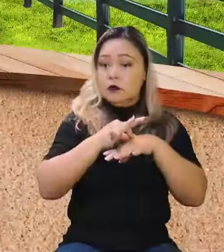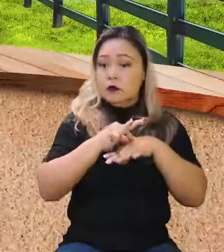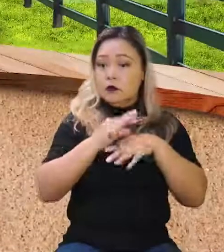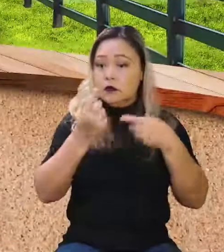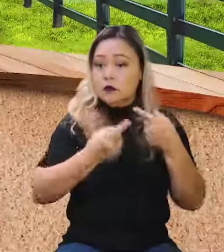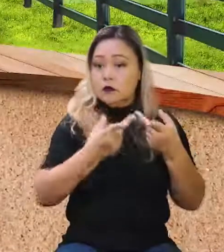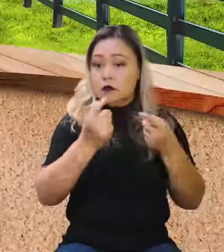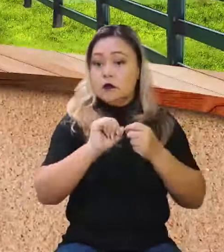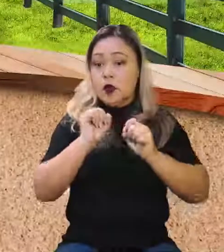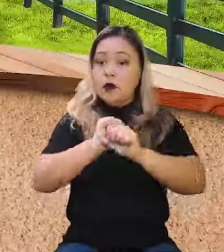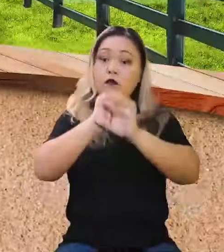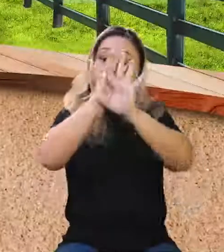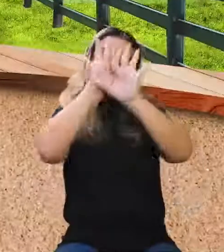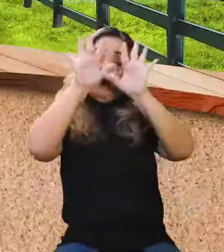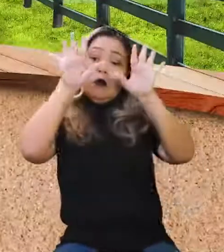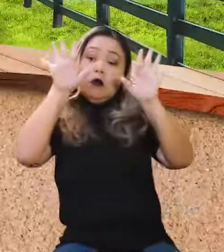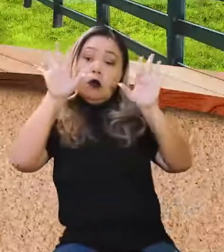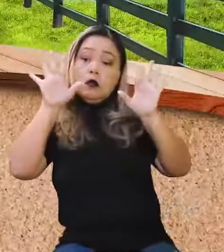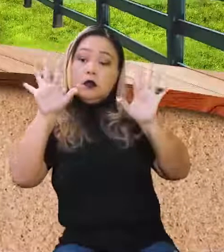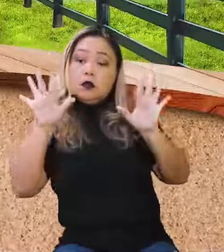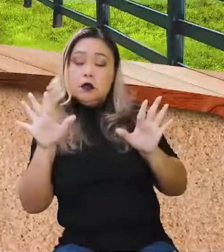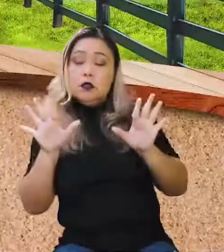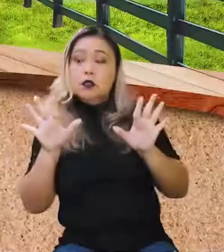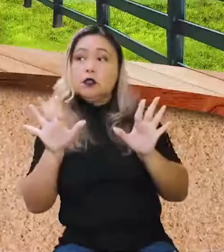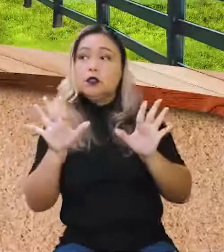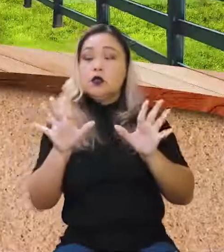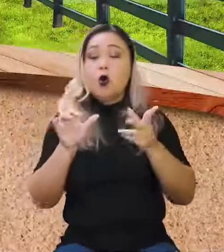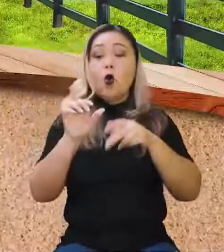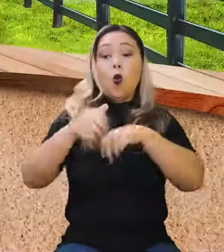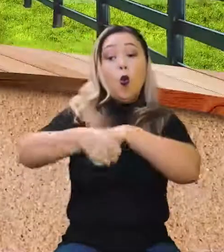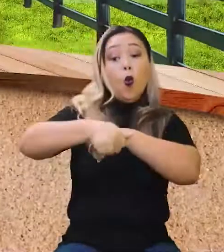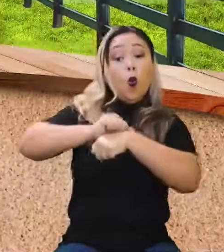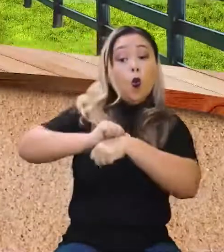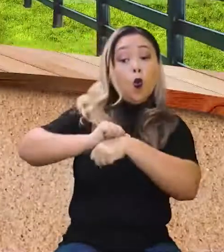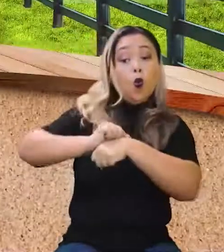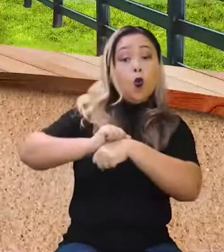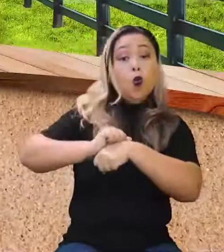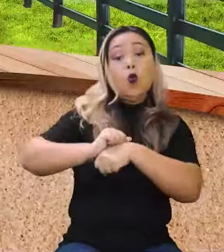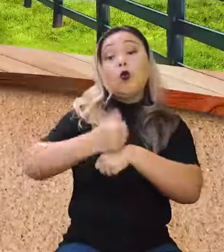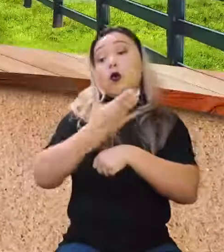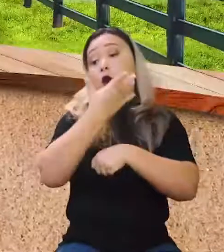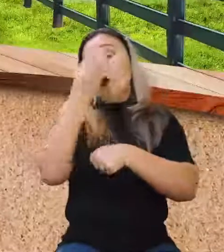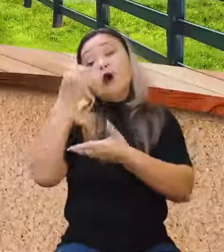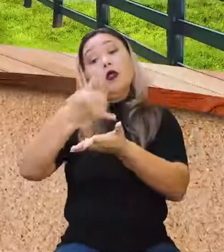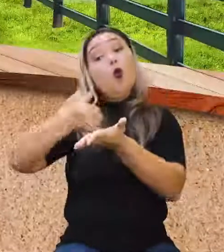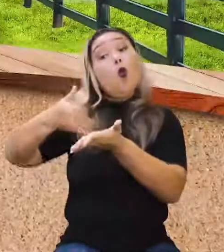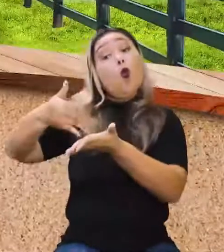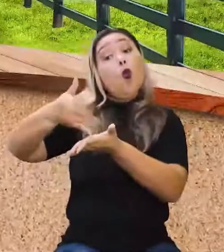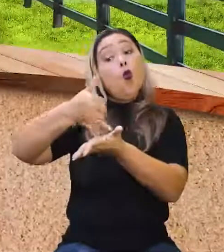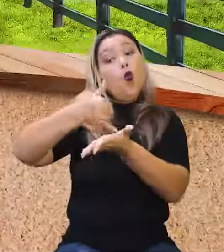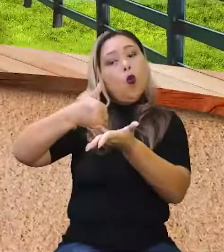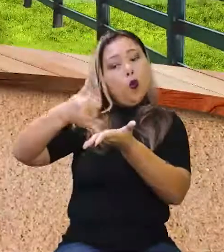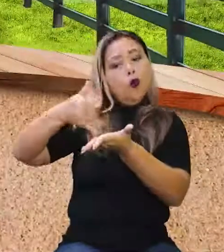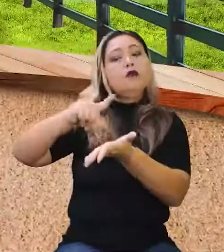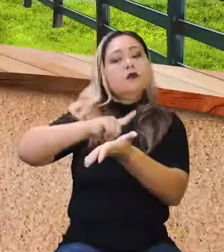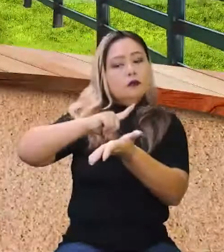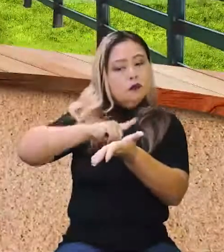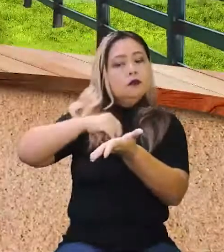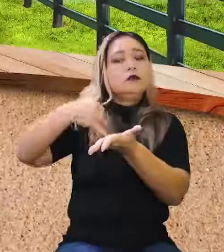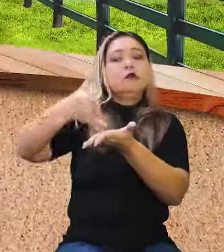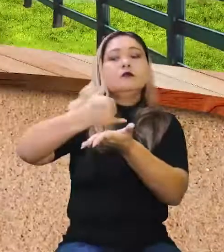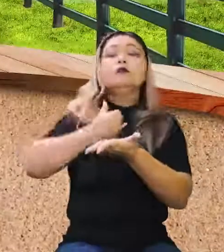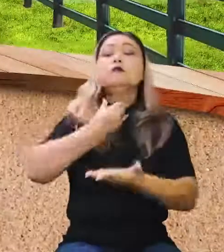isso? Plumagem e couro. Mas eu esqueci também, tem o óleo de